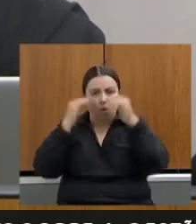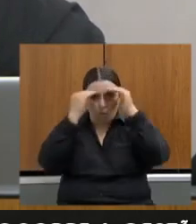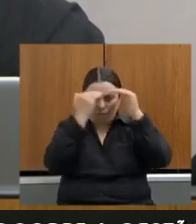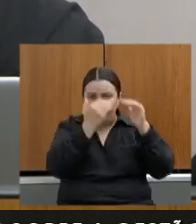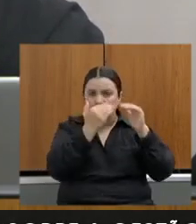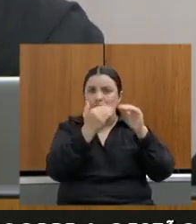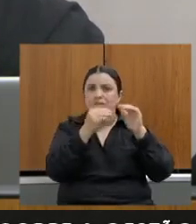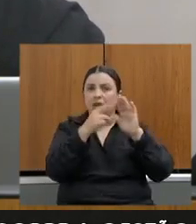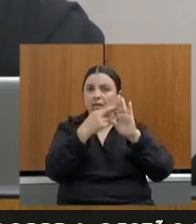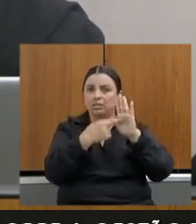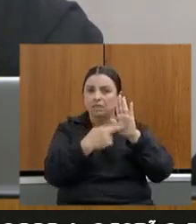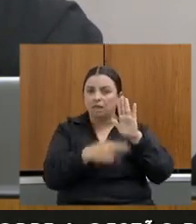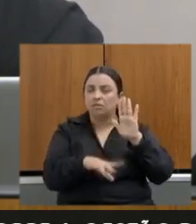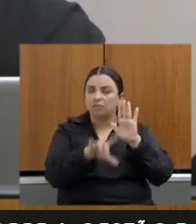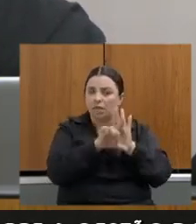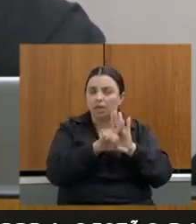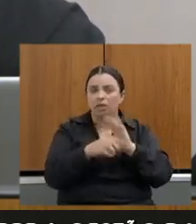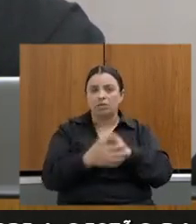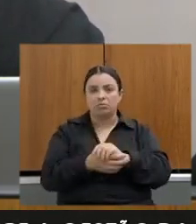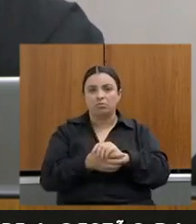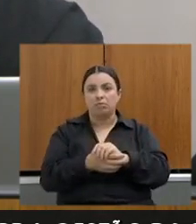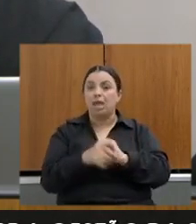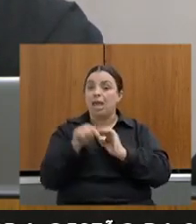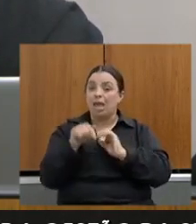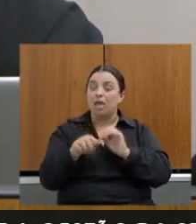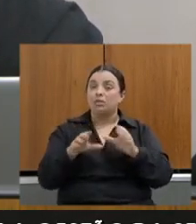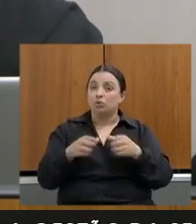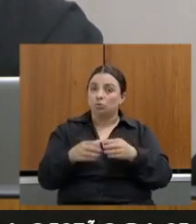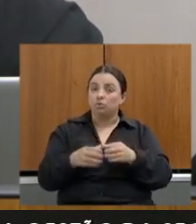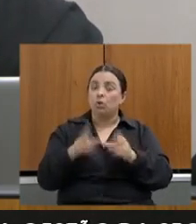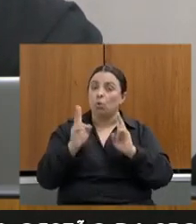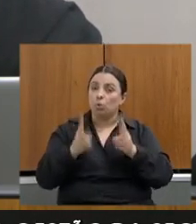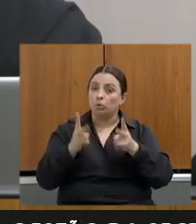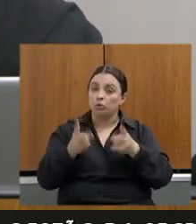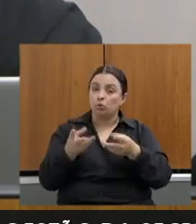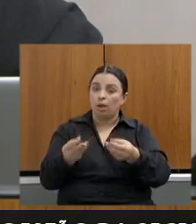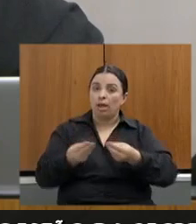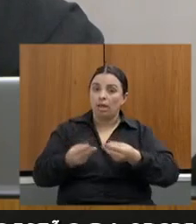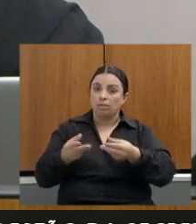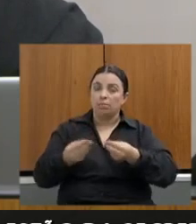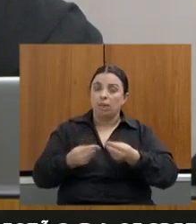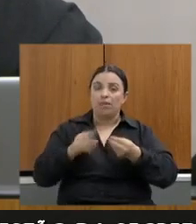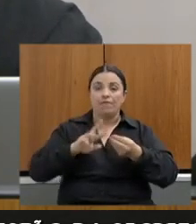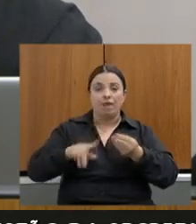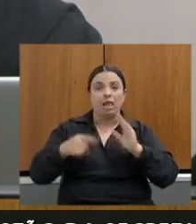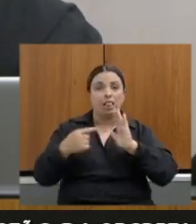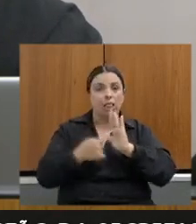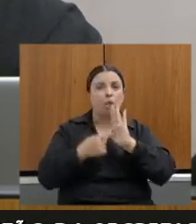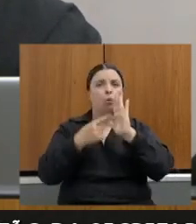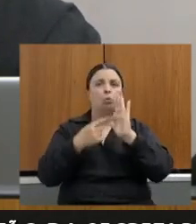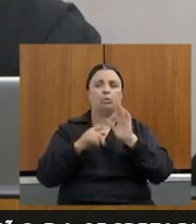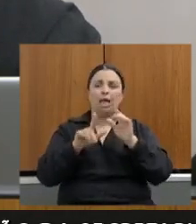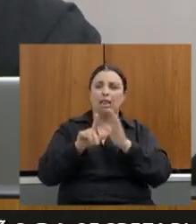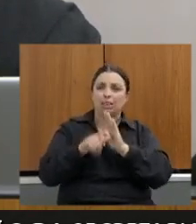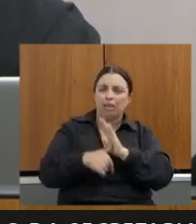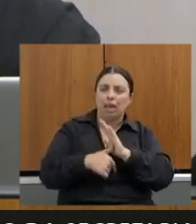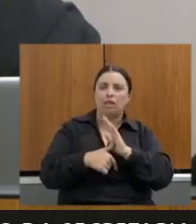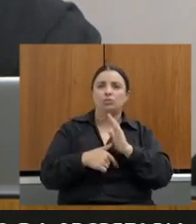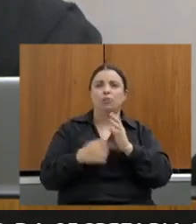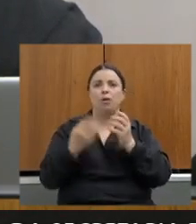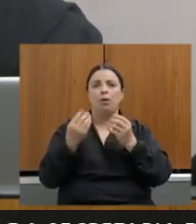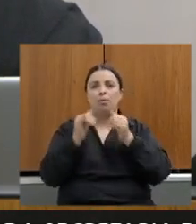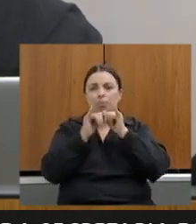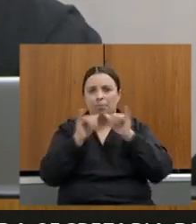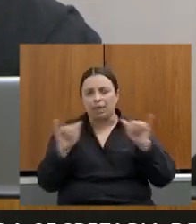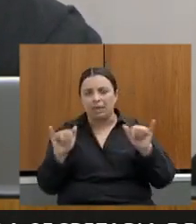requisitos legais é essa condição continua recebendo denúncias de atrasos excessivos para publicação